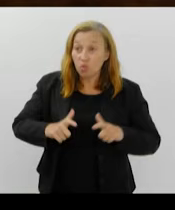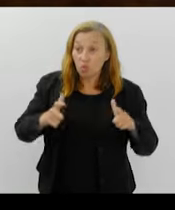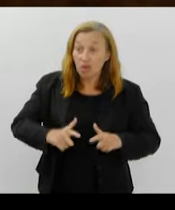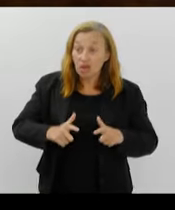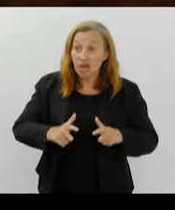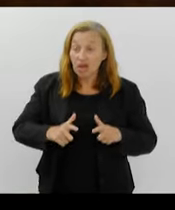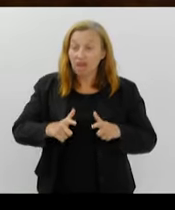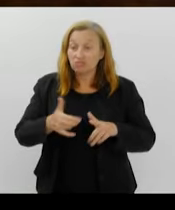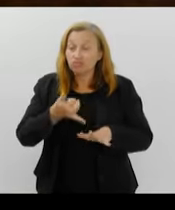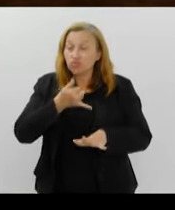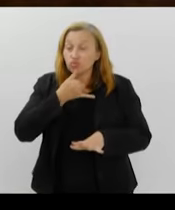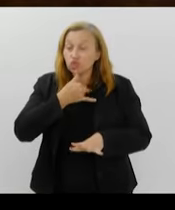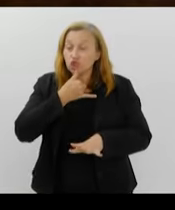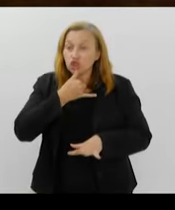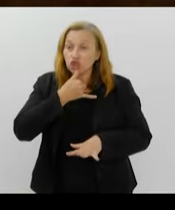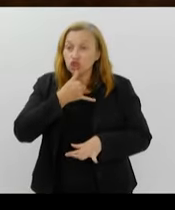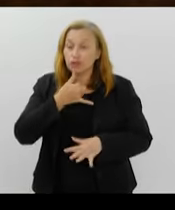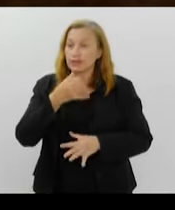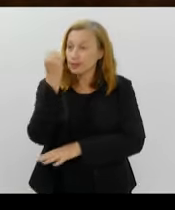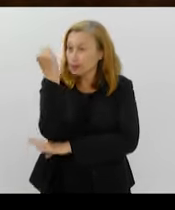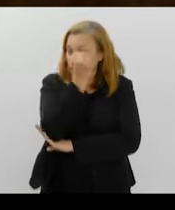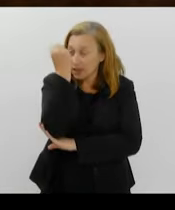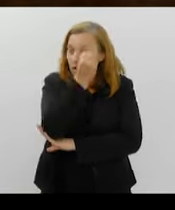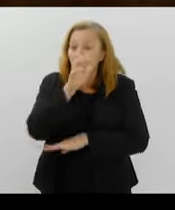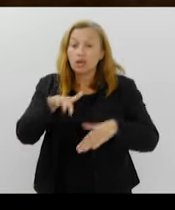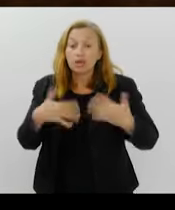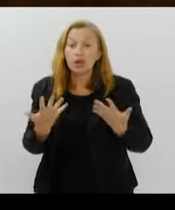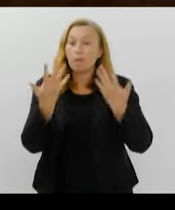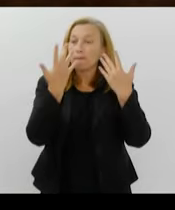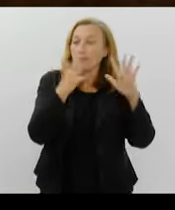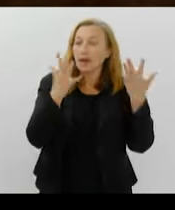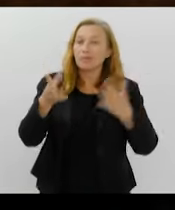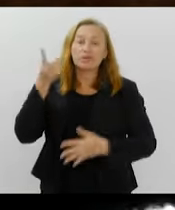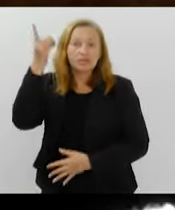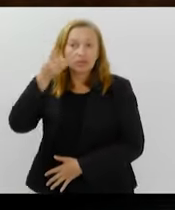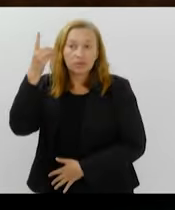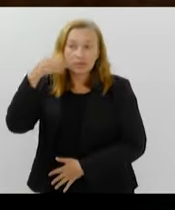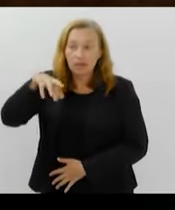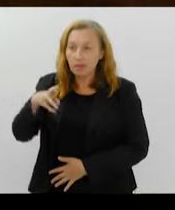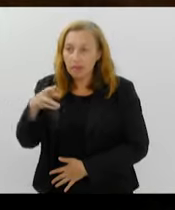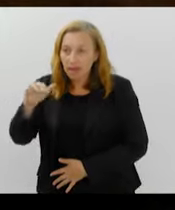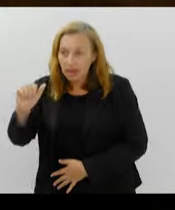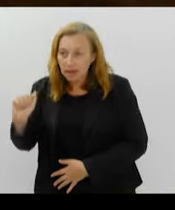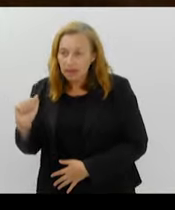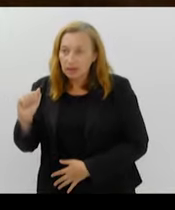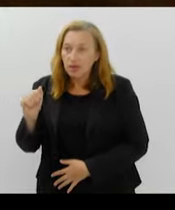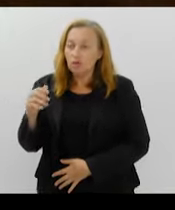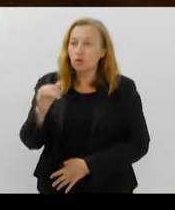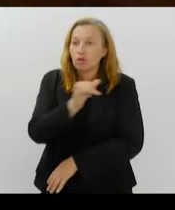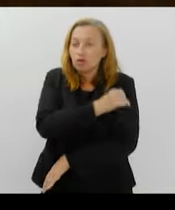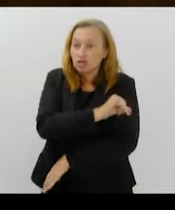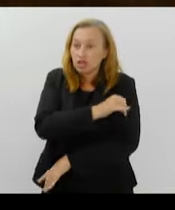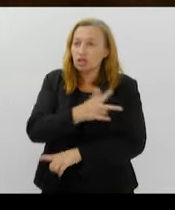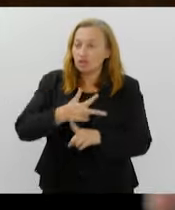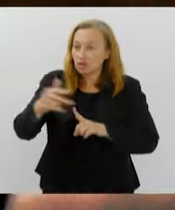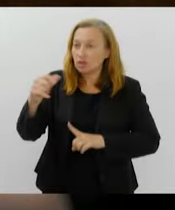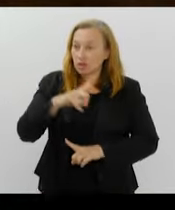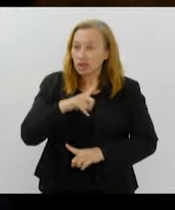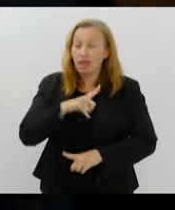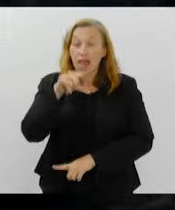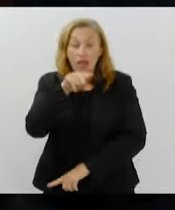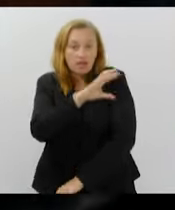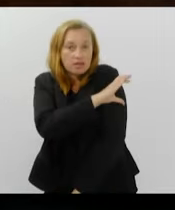né realmente muito grave então parabéns deputada Marina o Rio de Janeiro ganha muito que lá em Campos dos